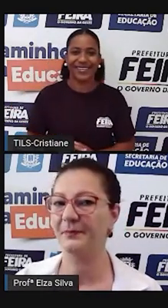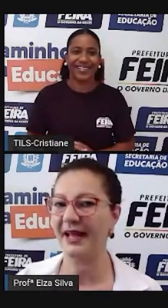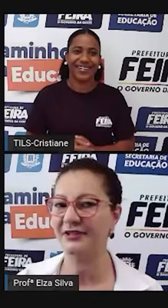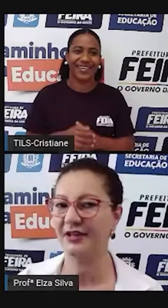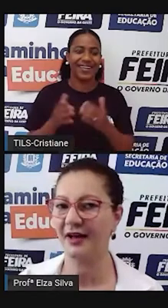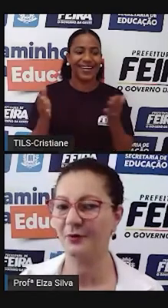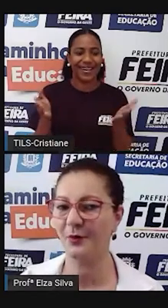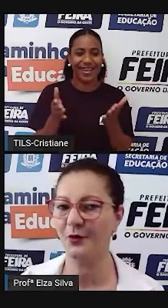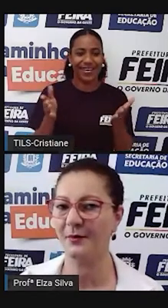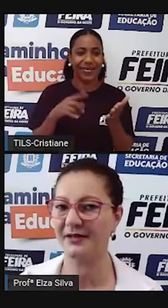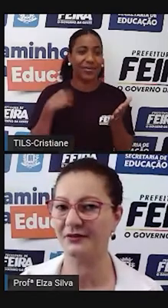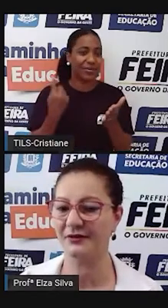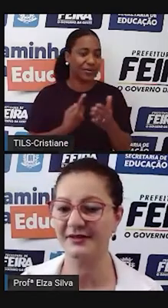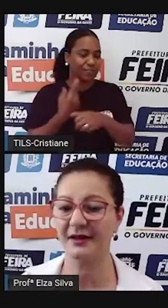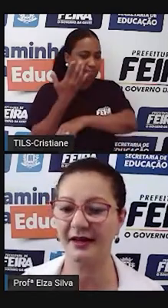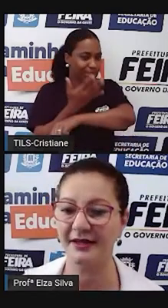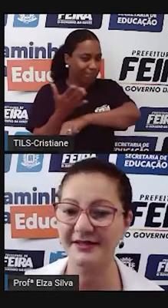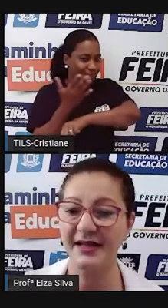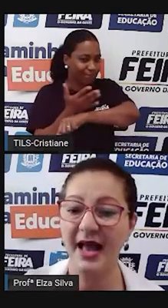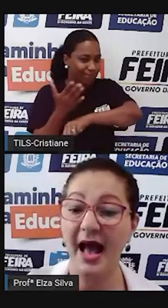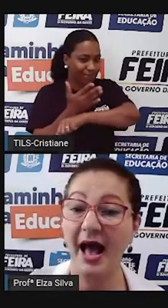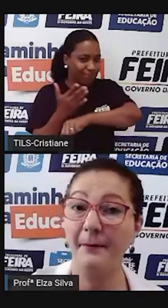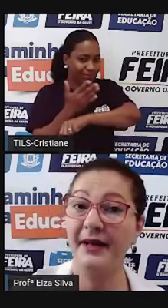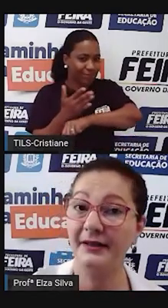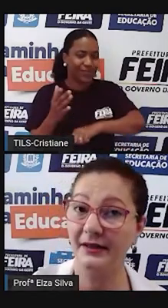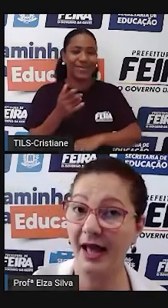vamos praticar um pouco mais o nosso inglês,